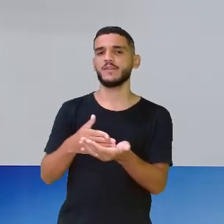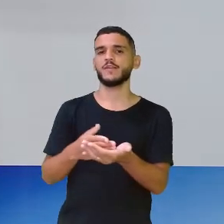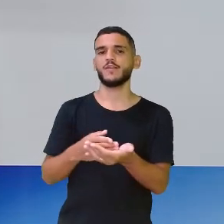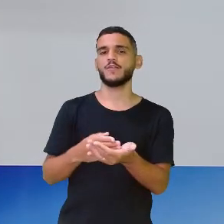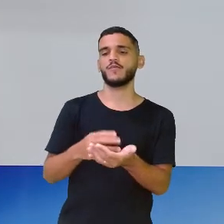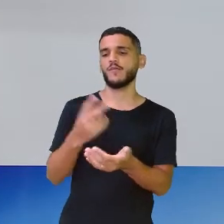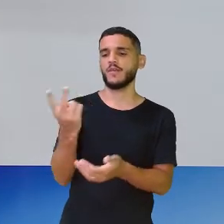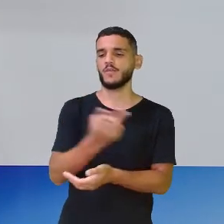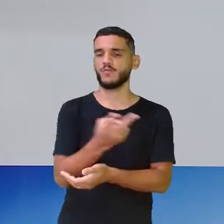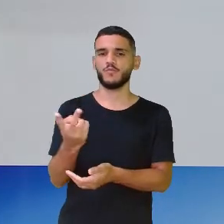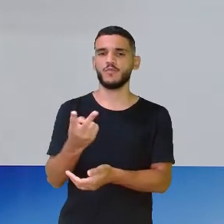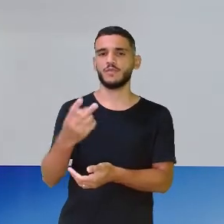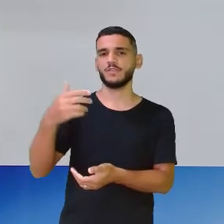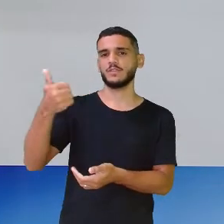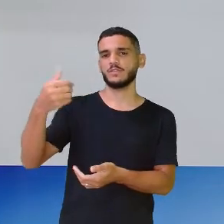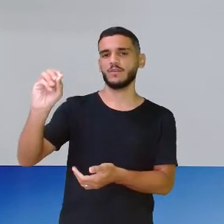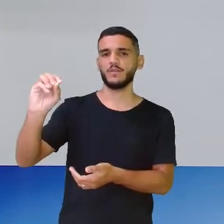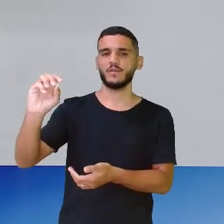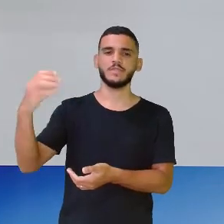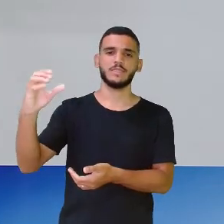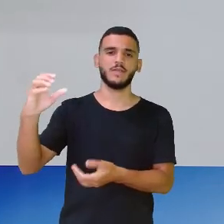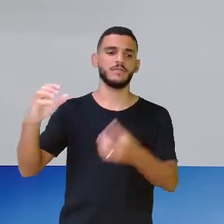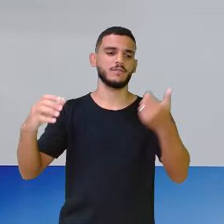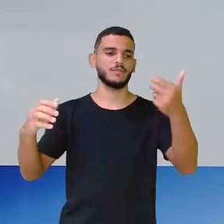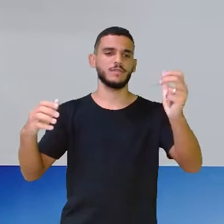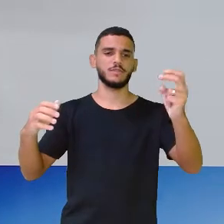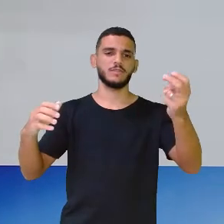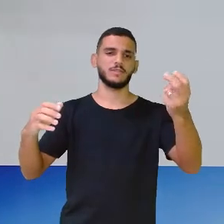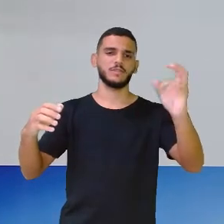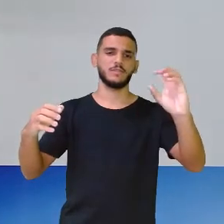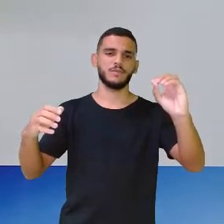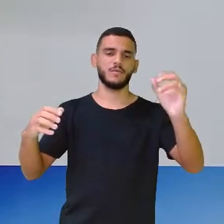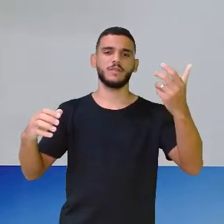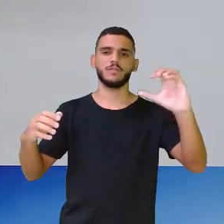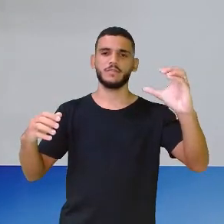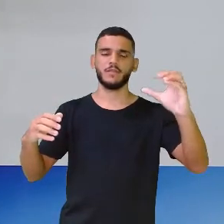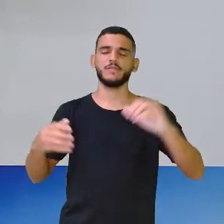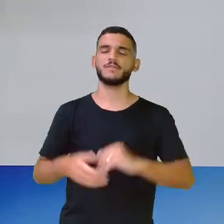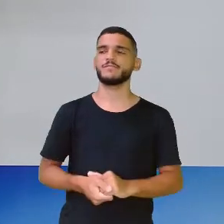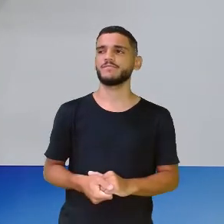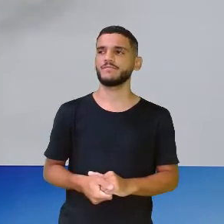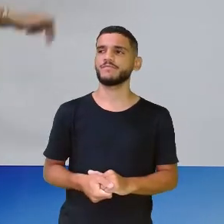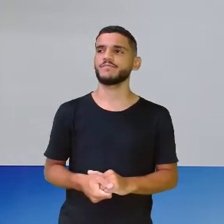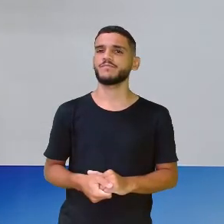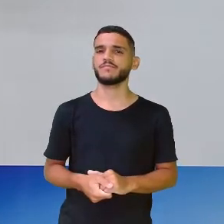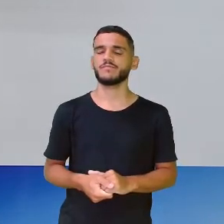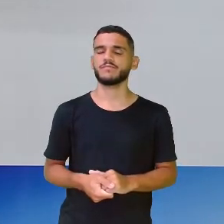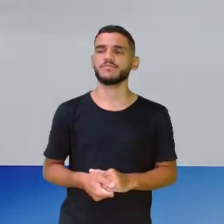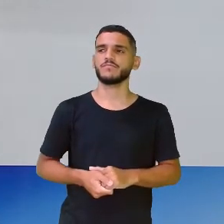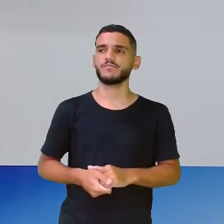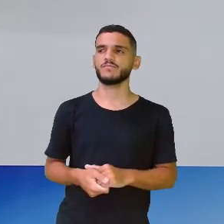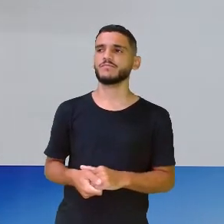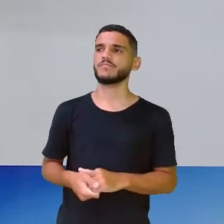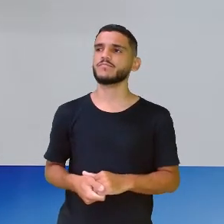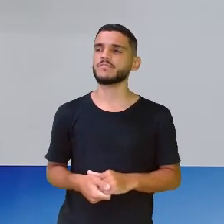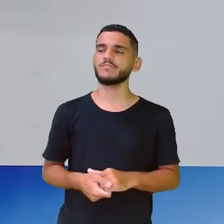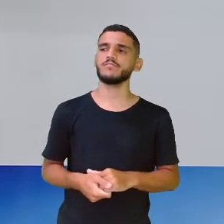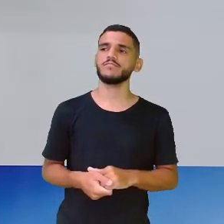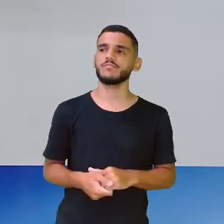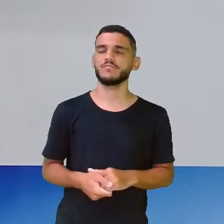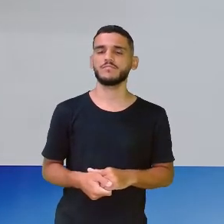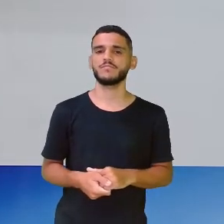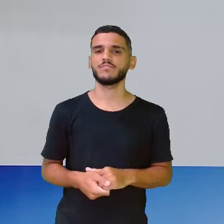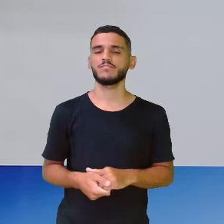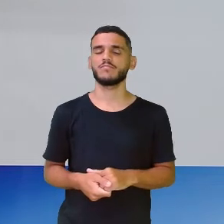centavos. 0,5. Se eu não tiver nenhum número aqui, eu posso cancelar esse 0. E